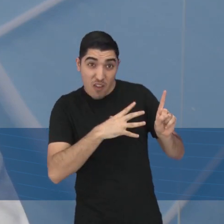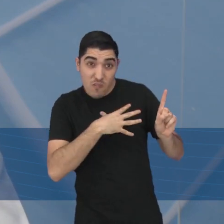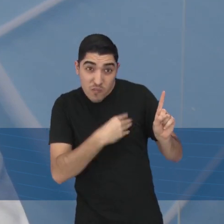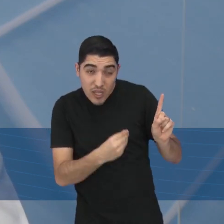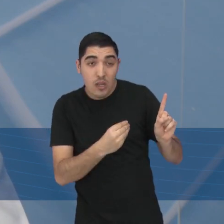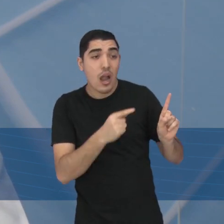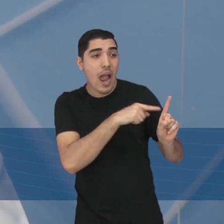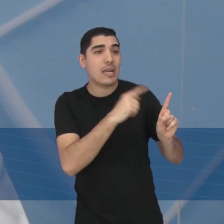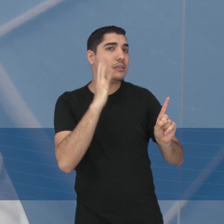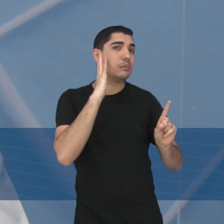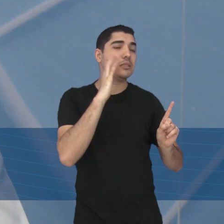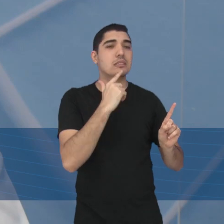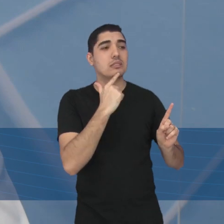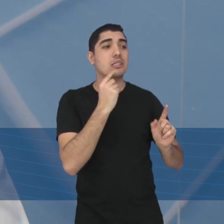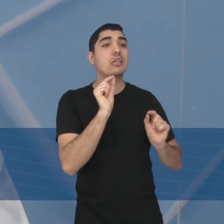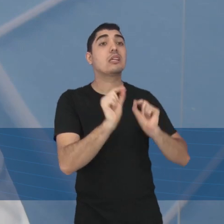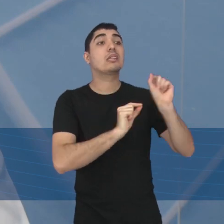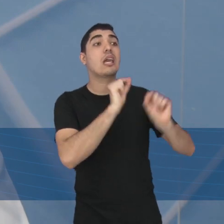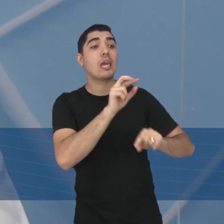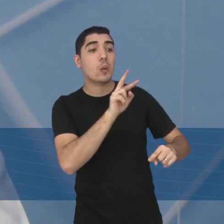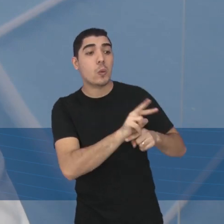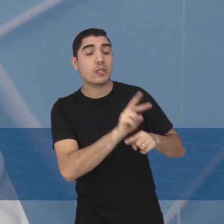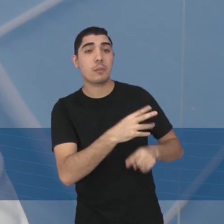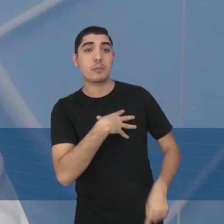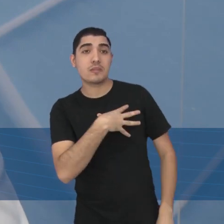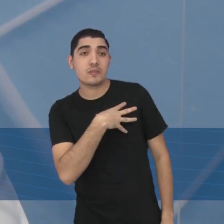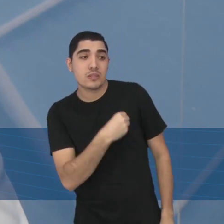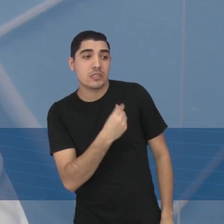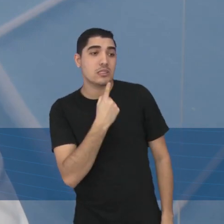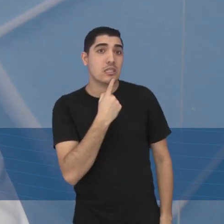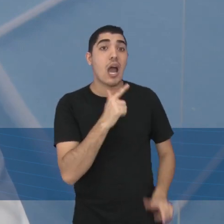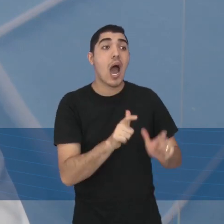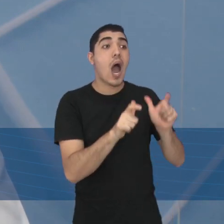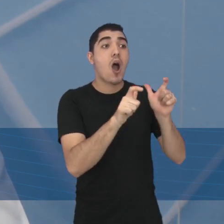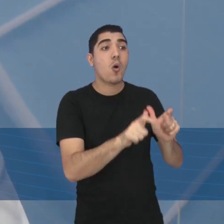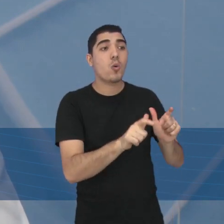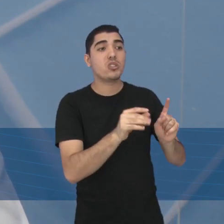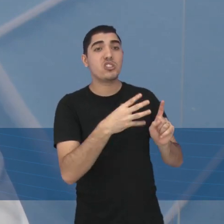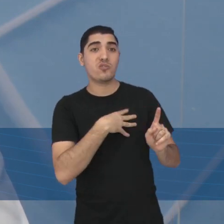de com quem vai deixar o filho, onde vai deixar o filho,